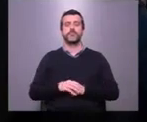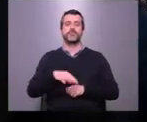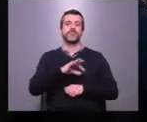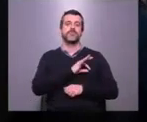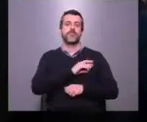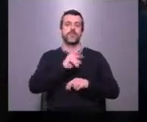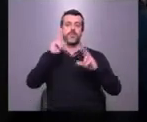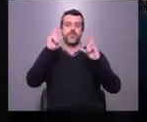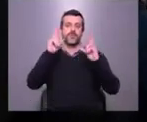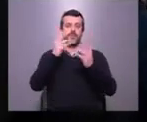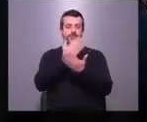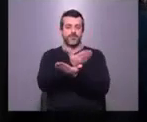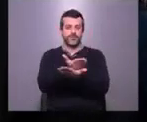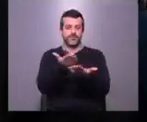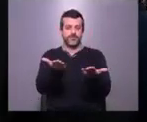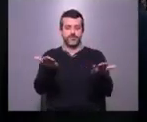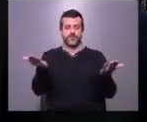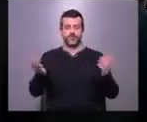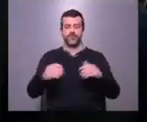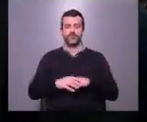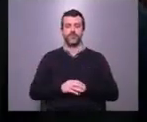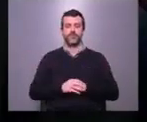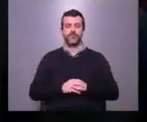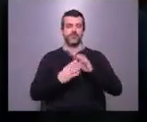O Senhor esteja convosco.